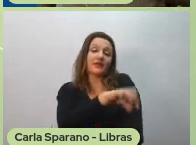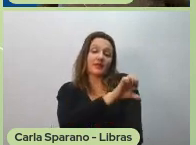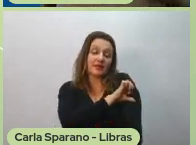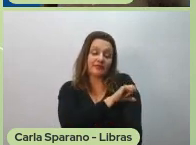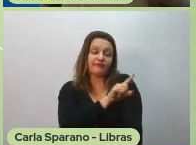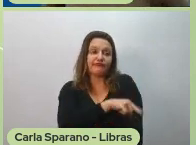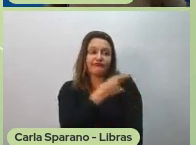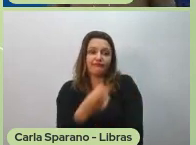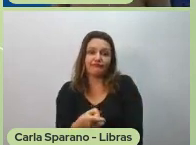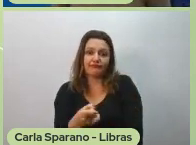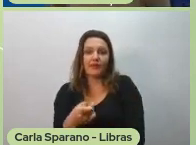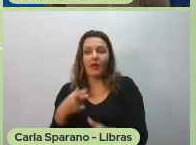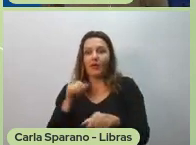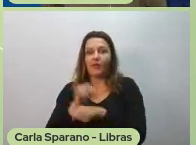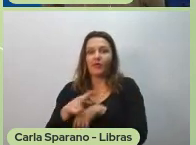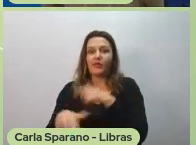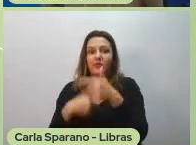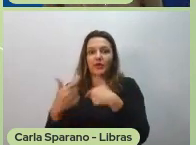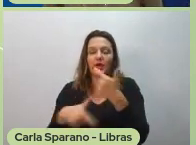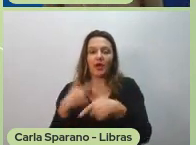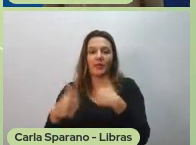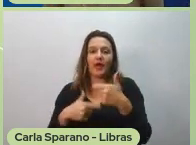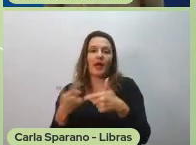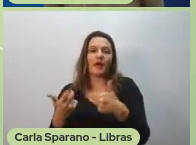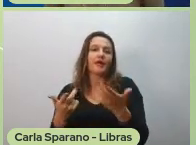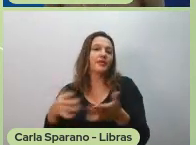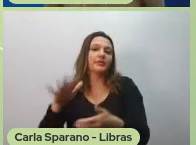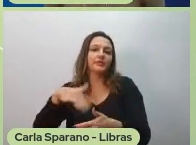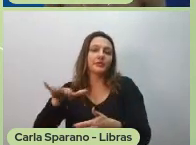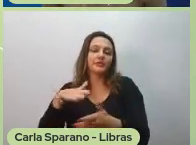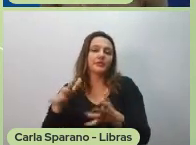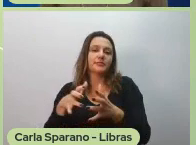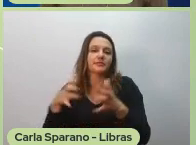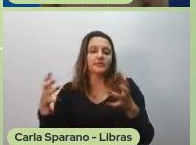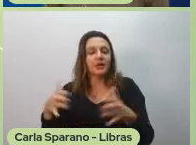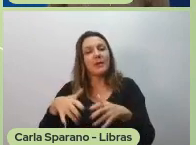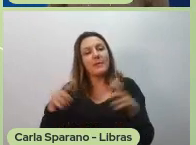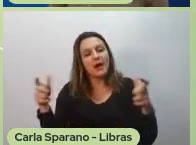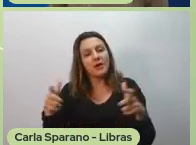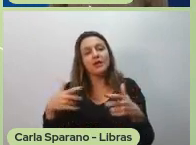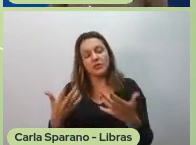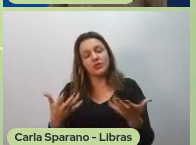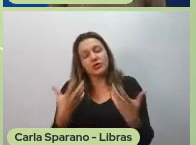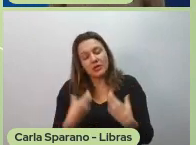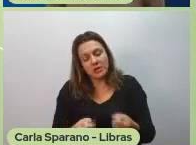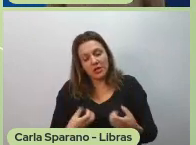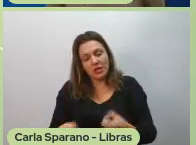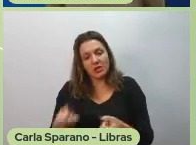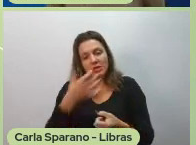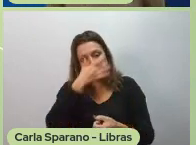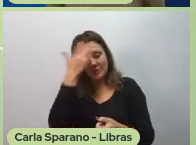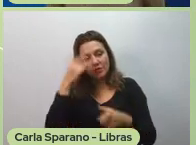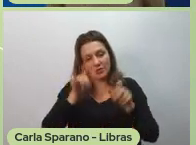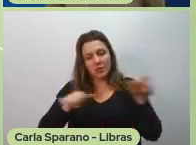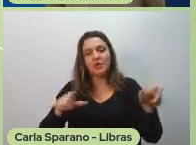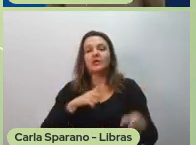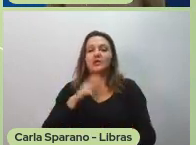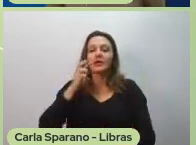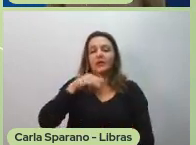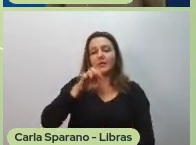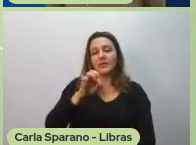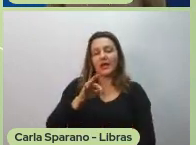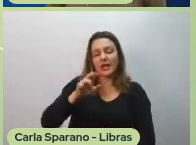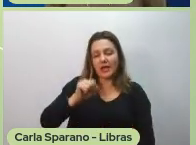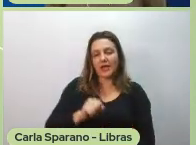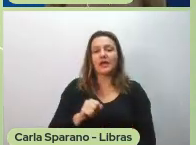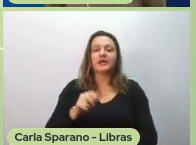grande porte, a gente faz esse preparo, a gente acolhe essas pessoas. Aí a gente tem as metas de diversidade. Aí a gente